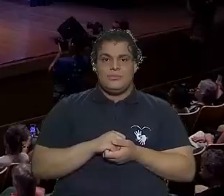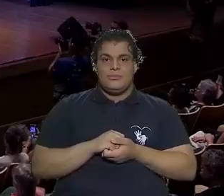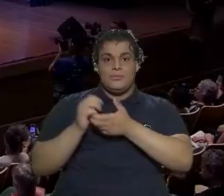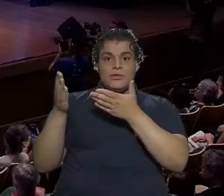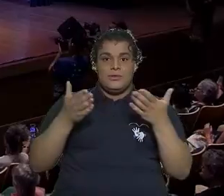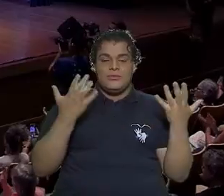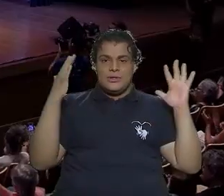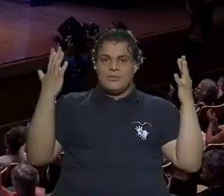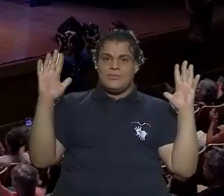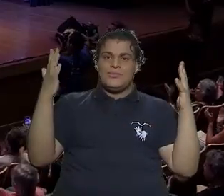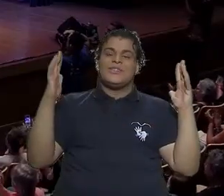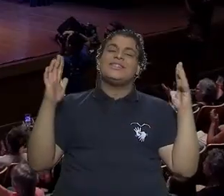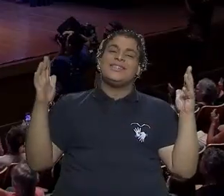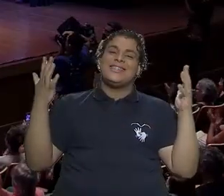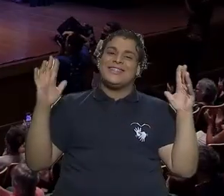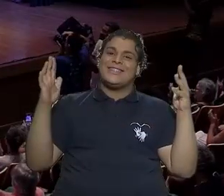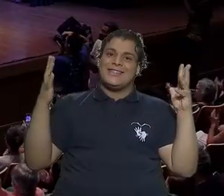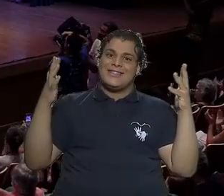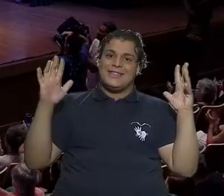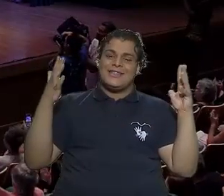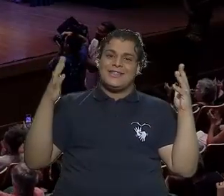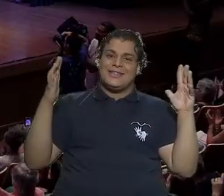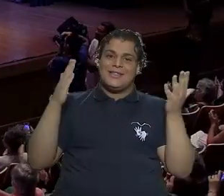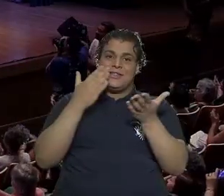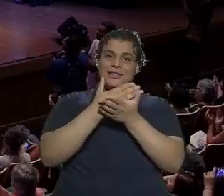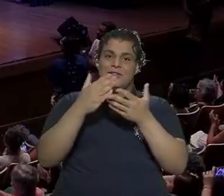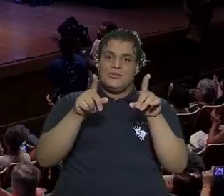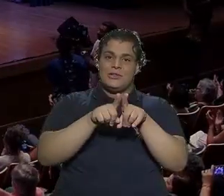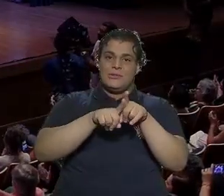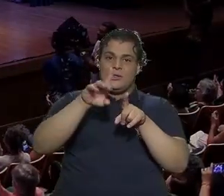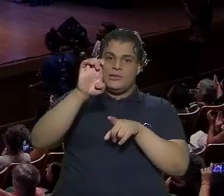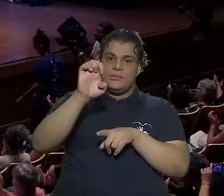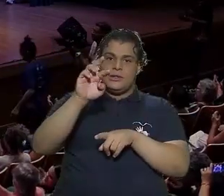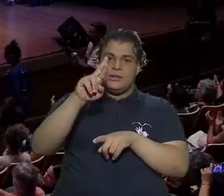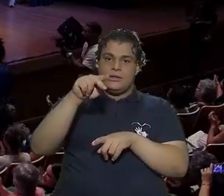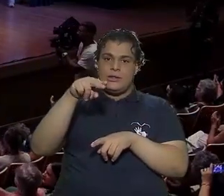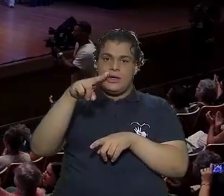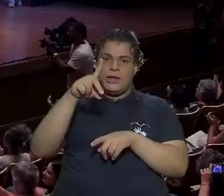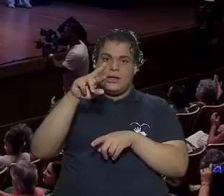Vamos aplaudi-las, né, gente? De novo. E a iniciativa também do Bernardo.